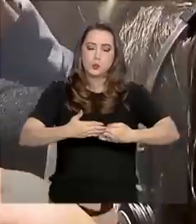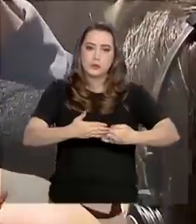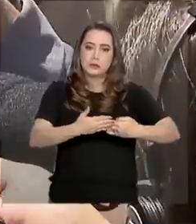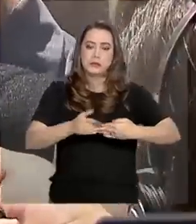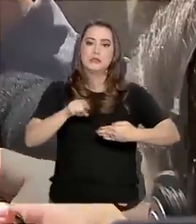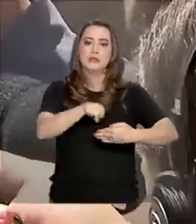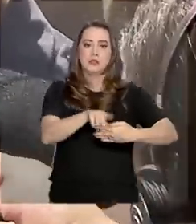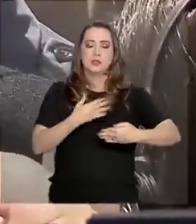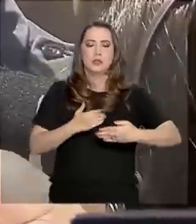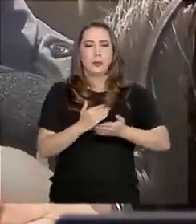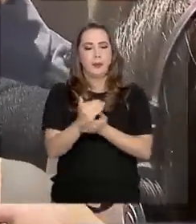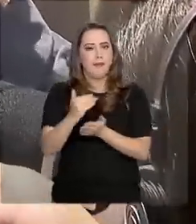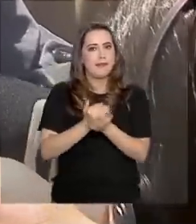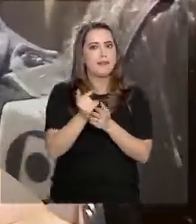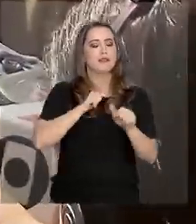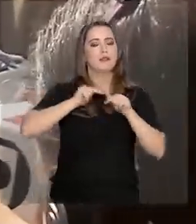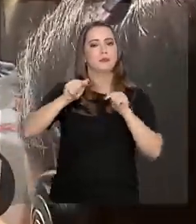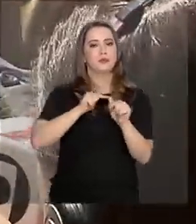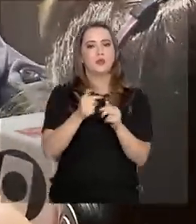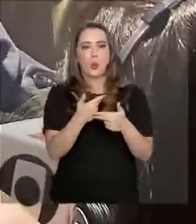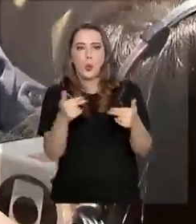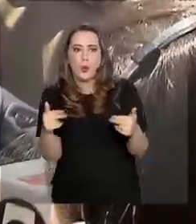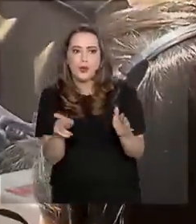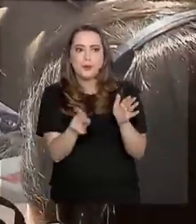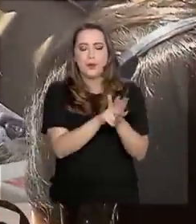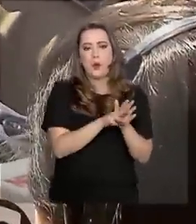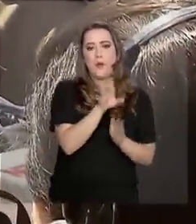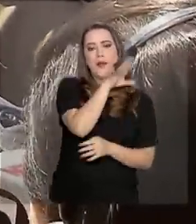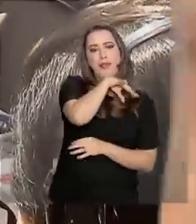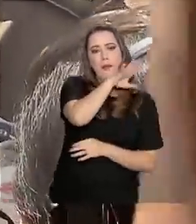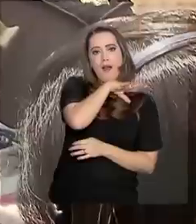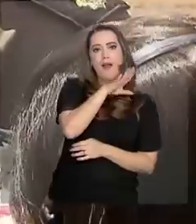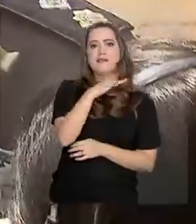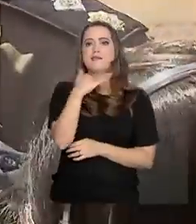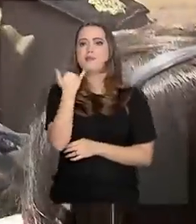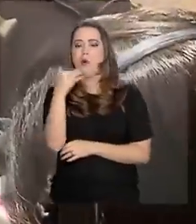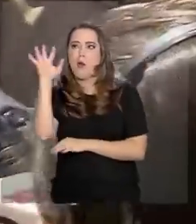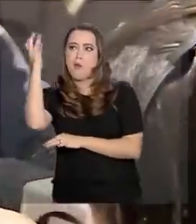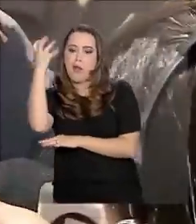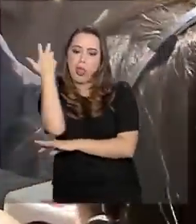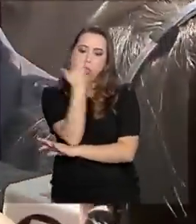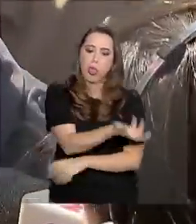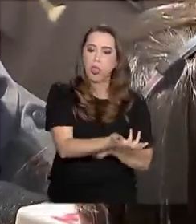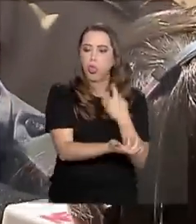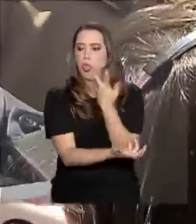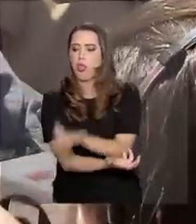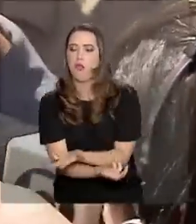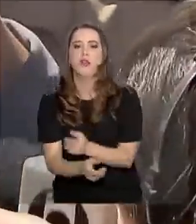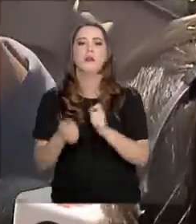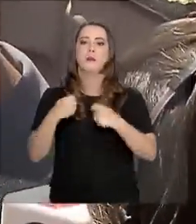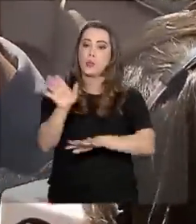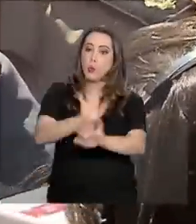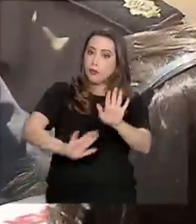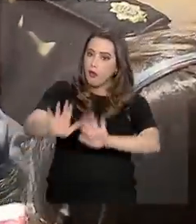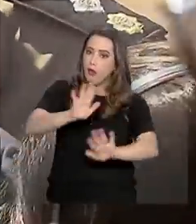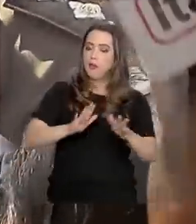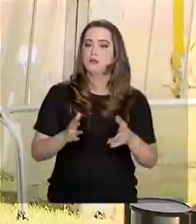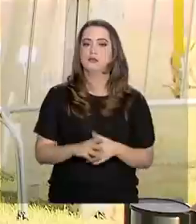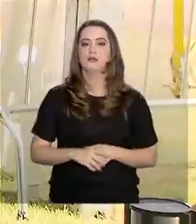gente trabalha com desde matéria orgânica envolvendo animais, plantas, também pessoas, então tem que ser feito um trabalho muito